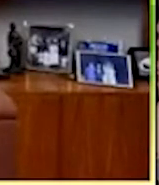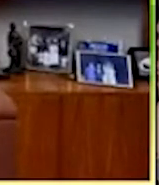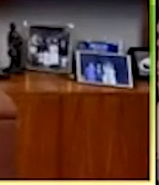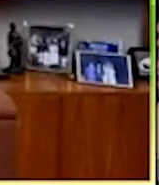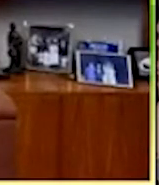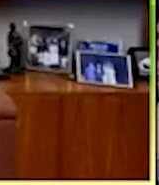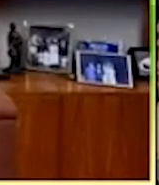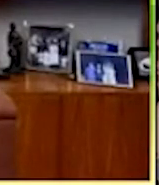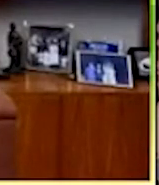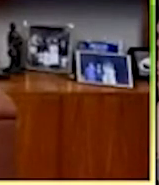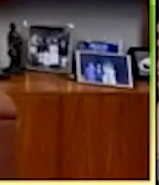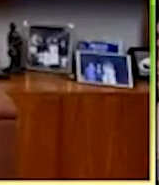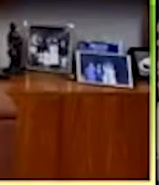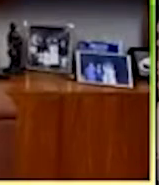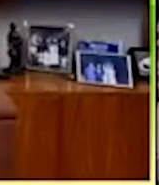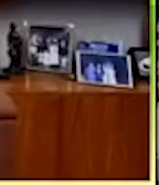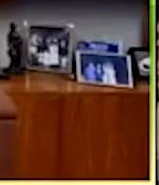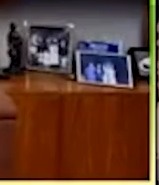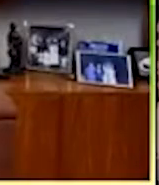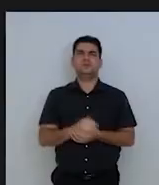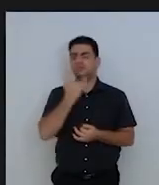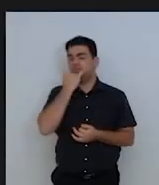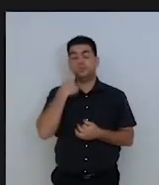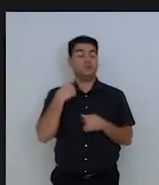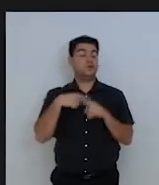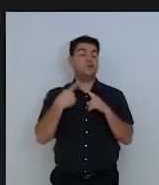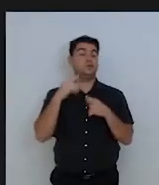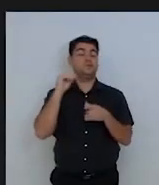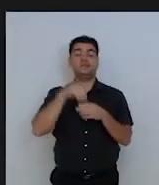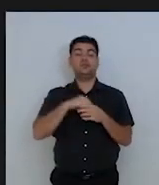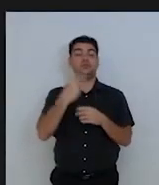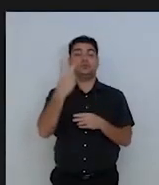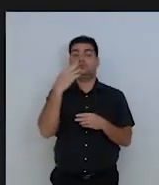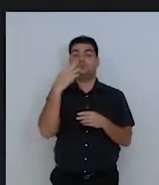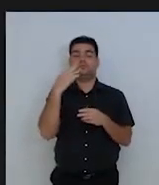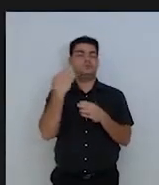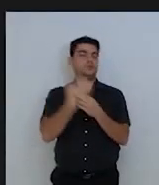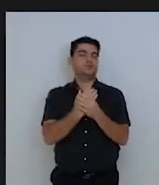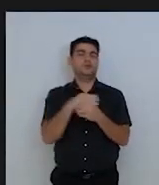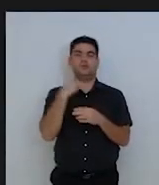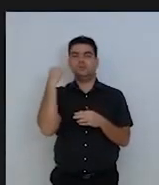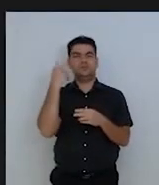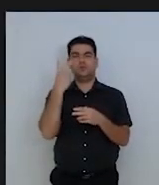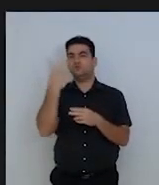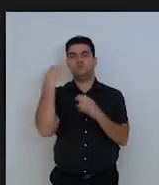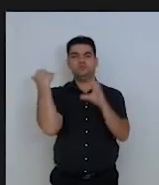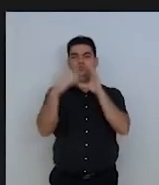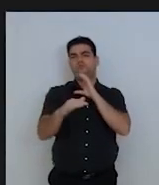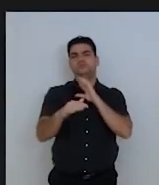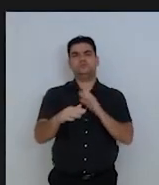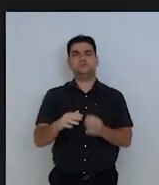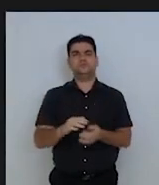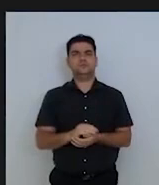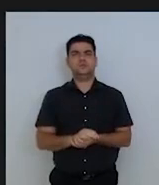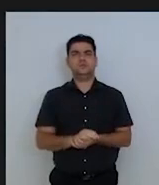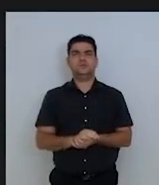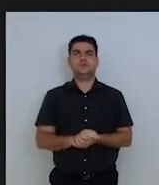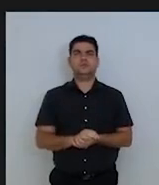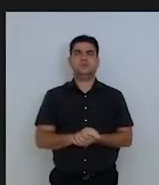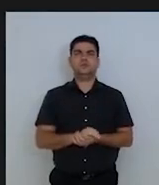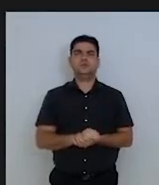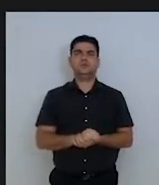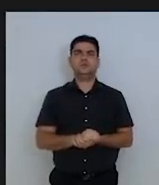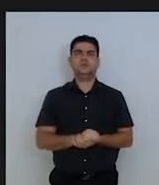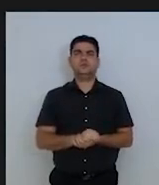de Norma penal que possa prejudicar o réu o habeas corpus foi concedido por unanimidade pelos ministros da quinta turma para que o